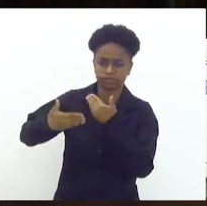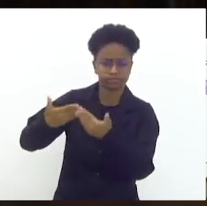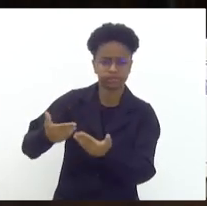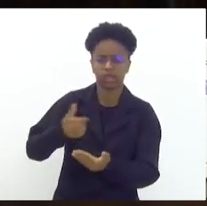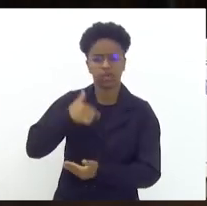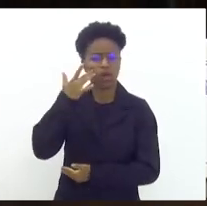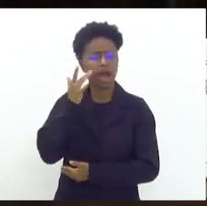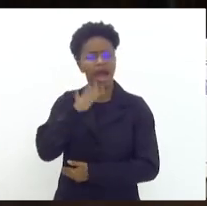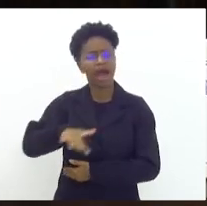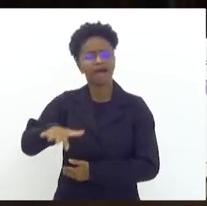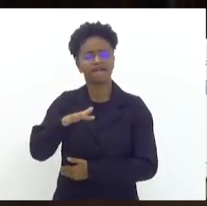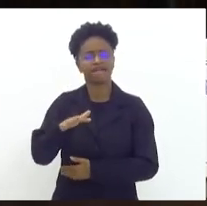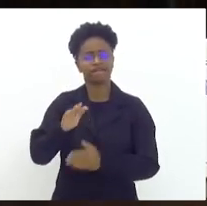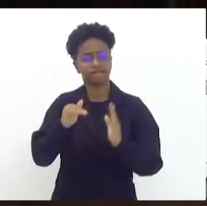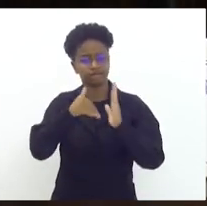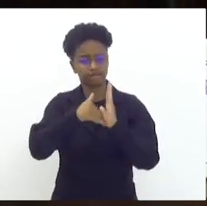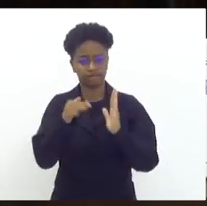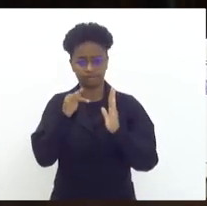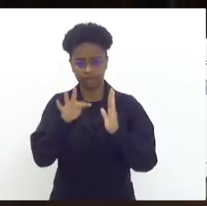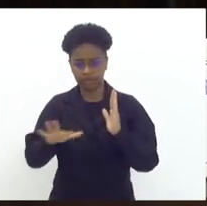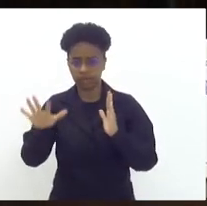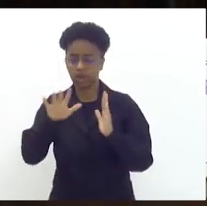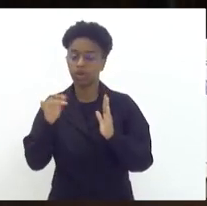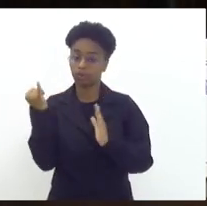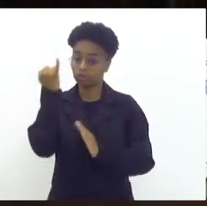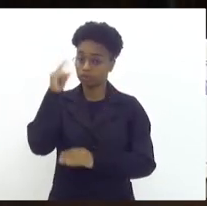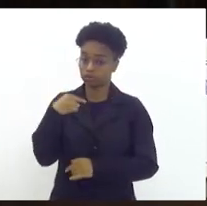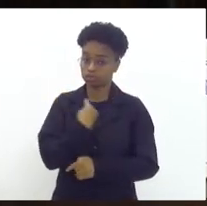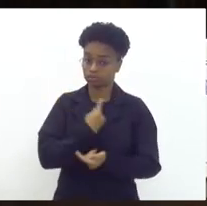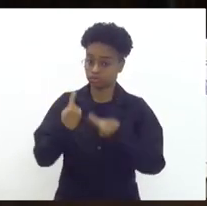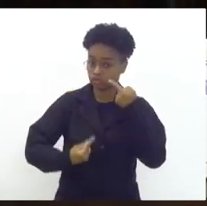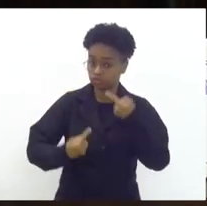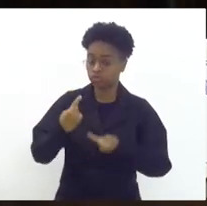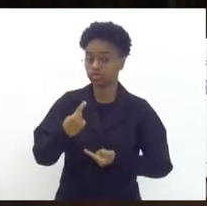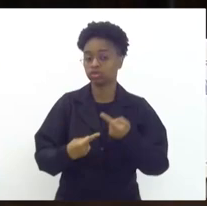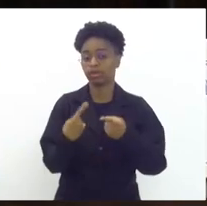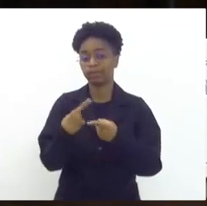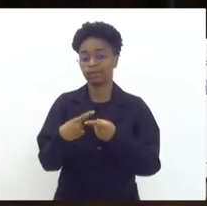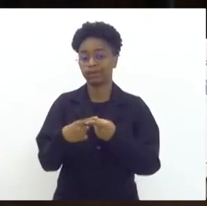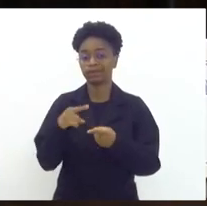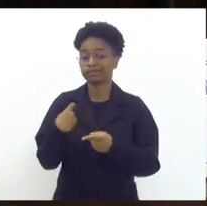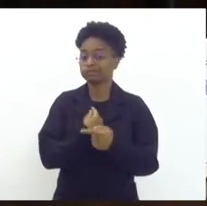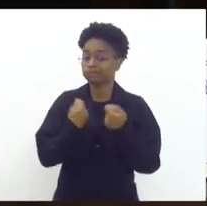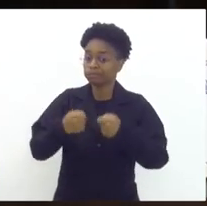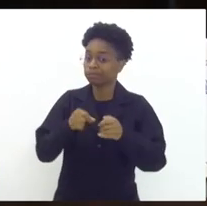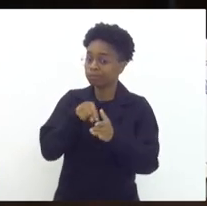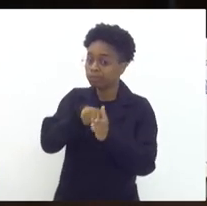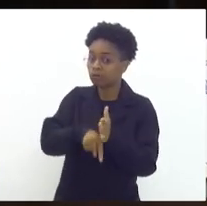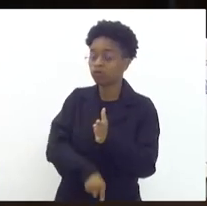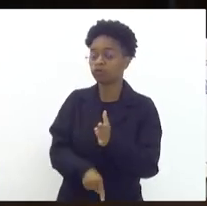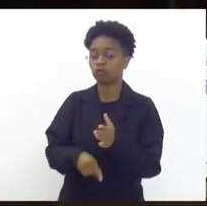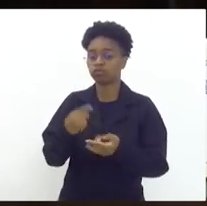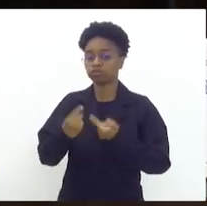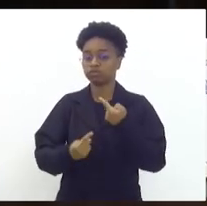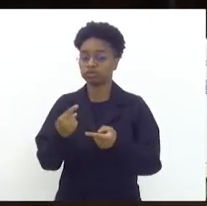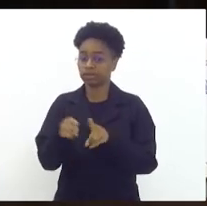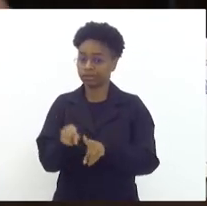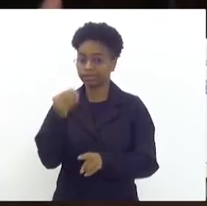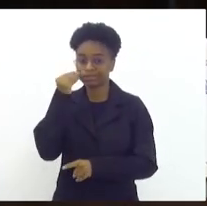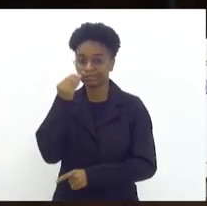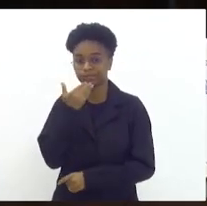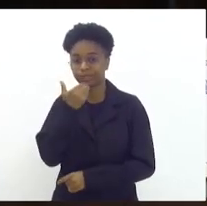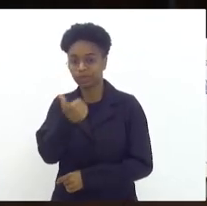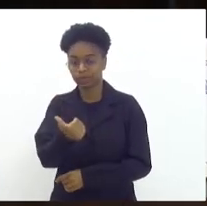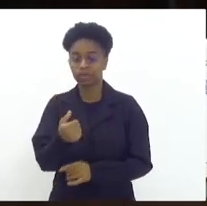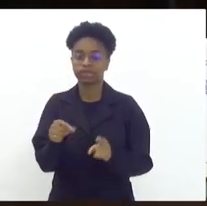é muito importante que nós tenhamos essa discussão para que a gente aprofunde e melhore E aí também